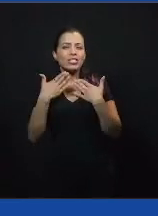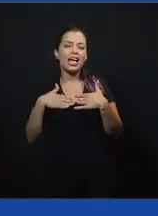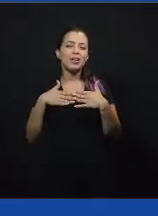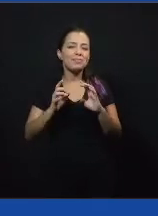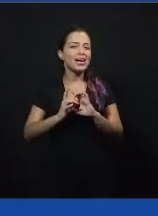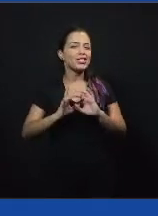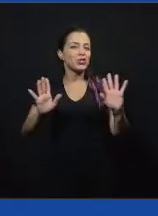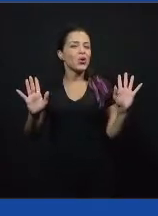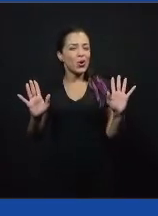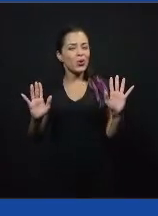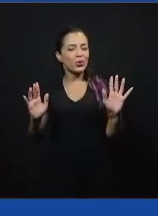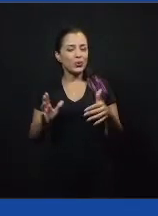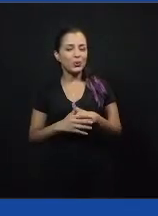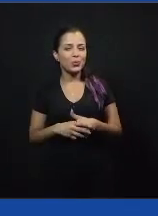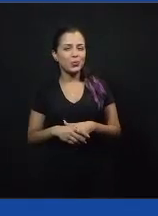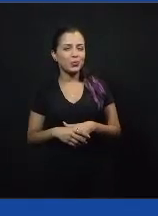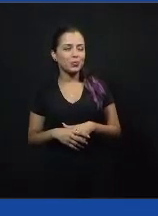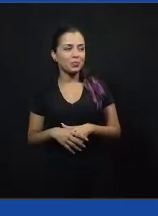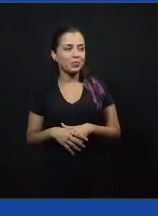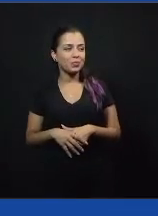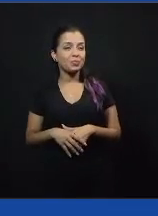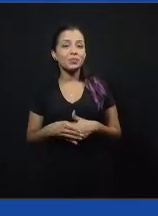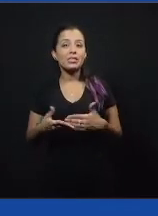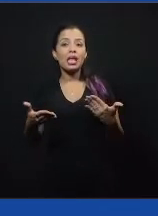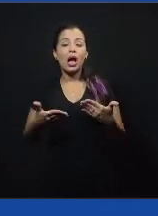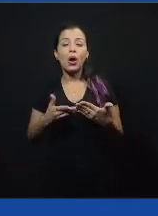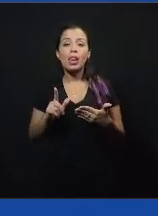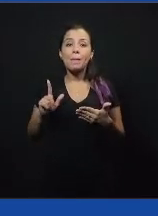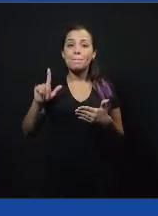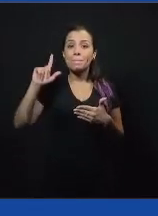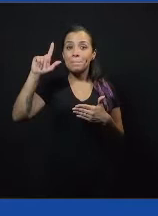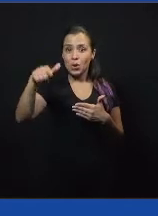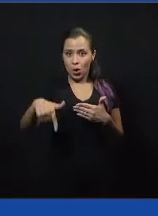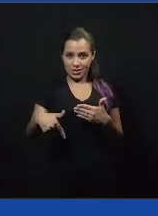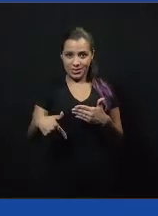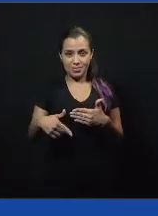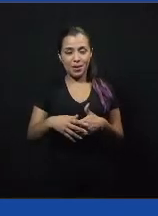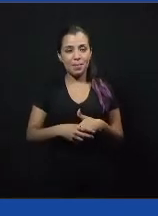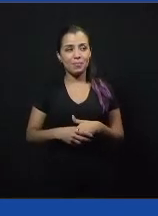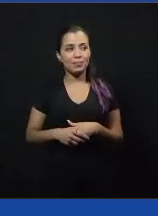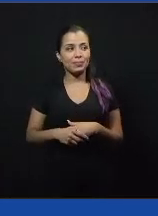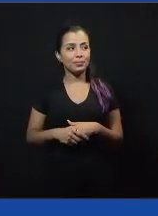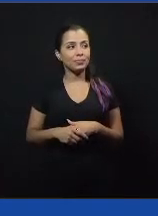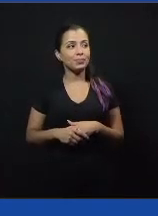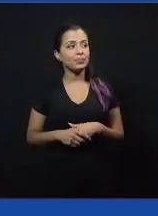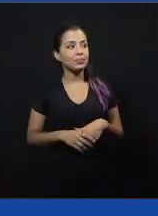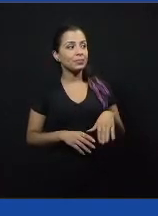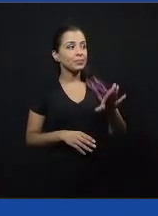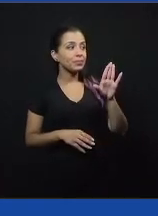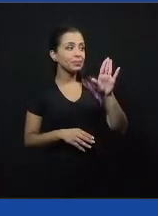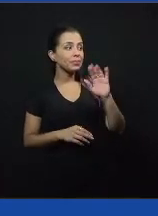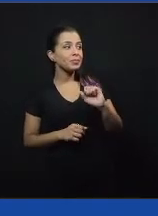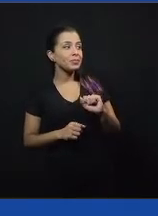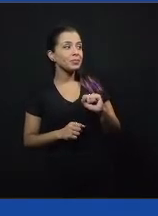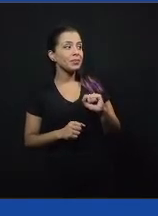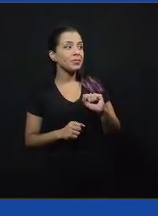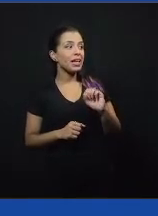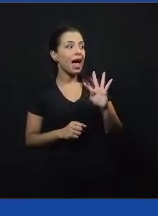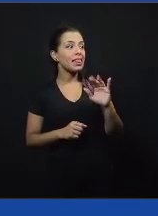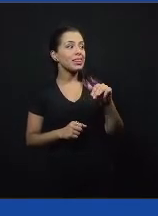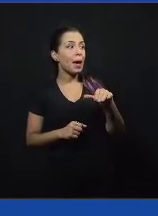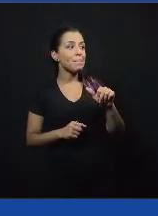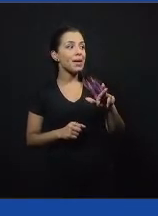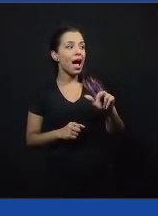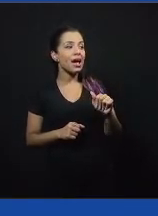soltinha Skrillex beleza para próxima então Carrossel festa a Tamara disse